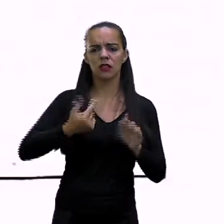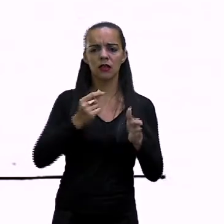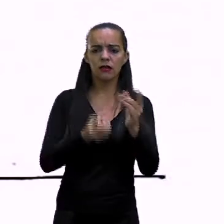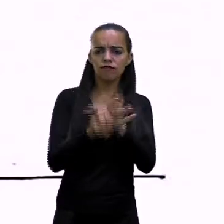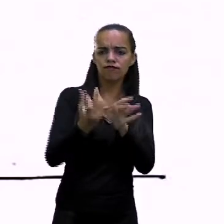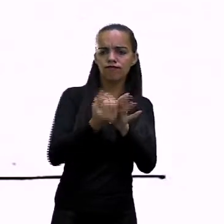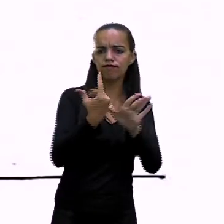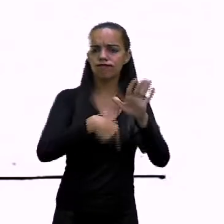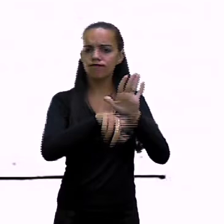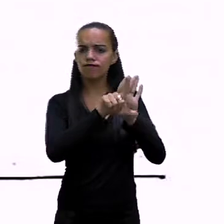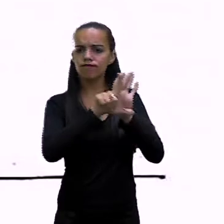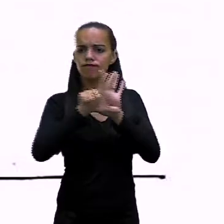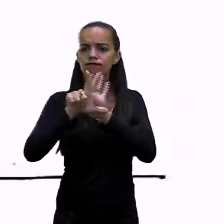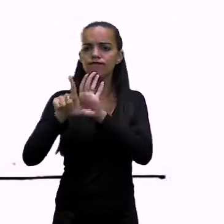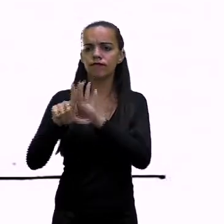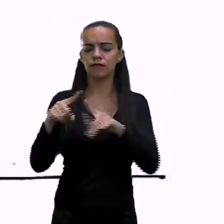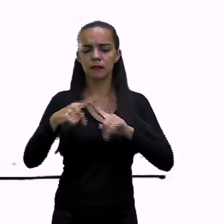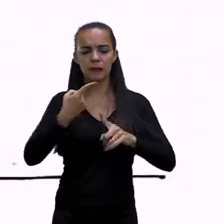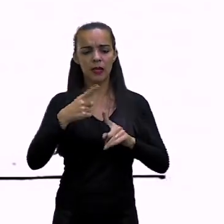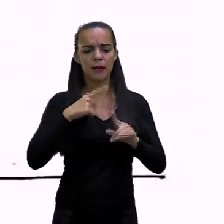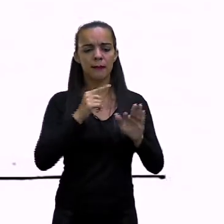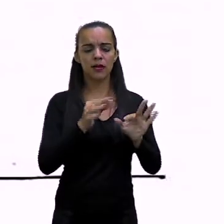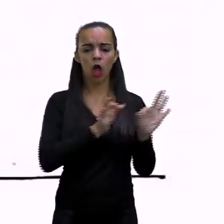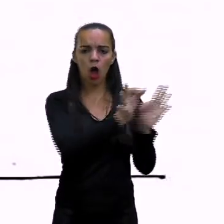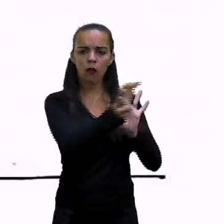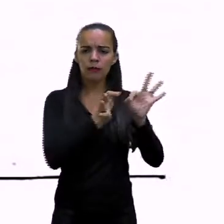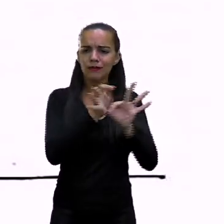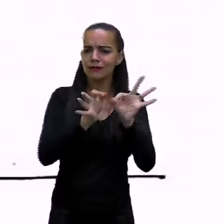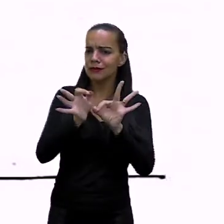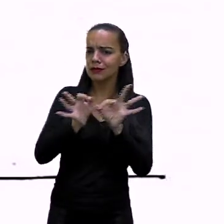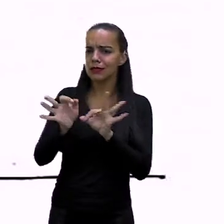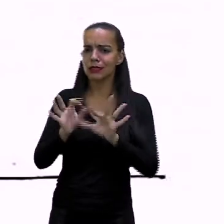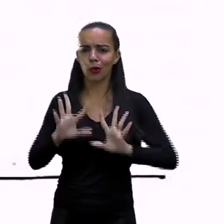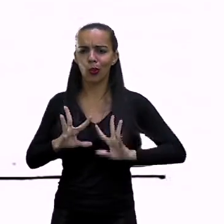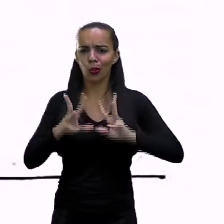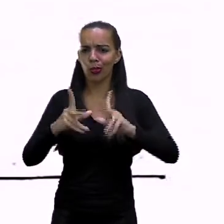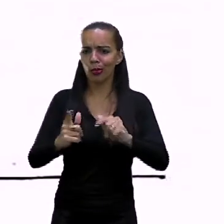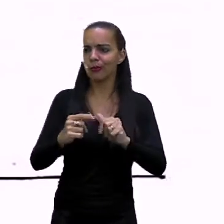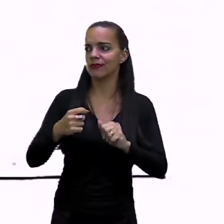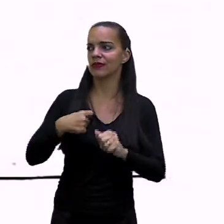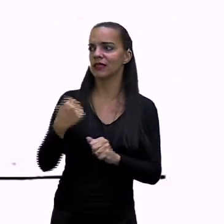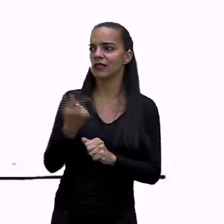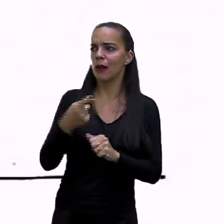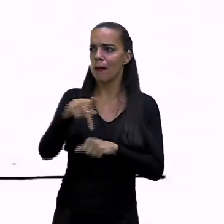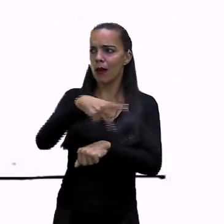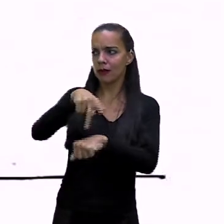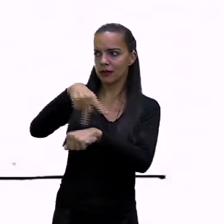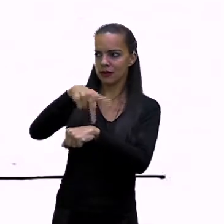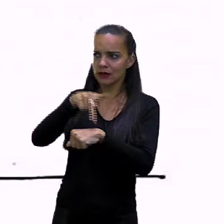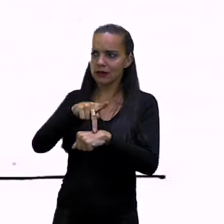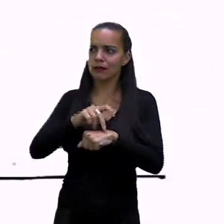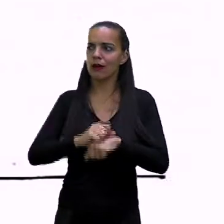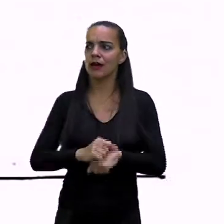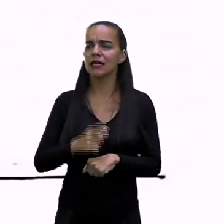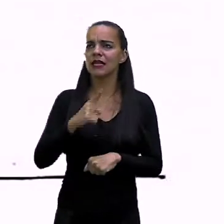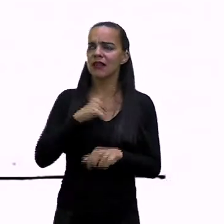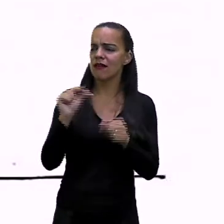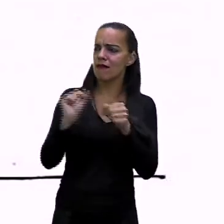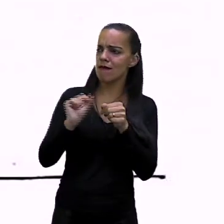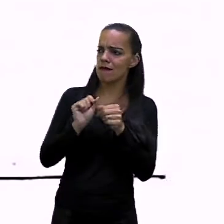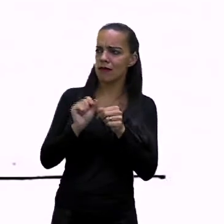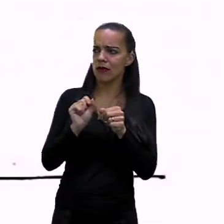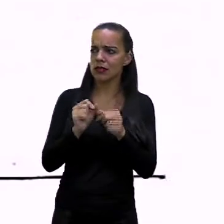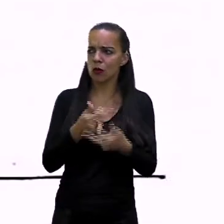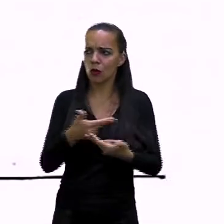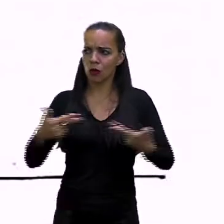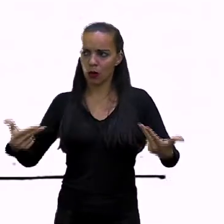vão estabelecer parâmetros. Então, às vezes, o comandante supremo do país, ele quer fazer algo e ele